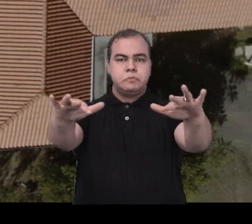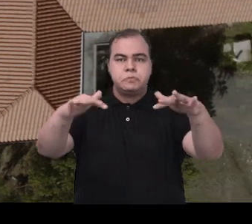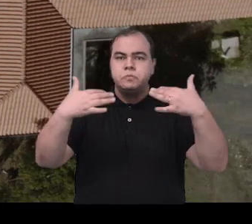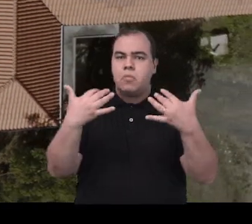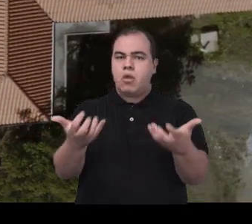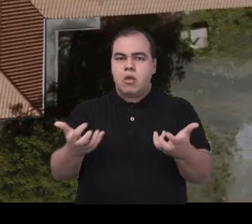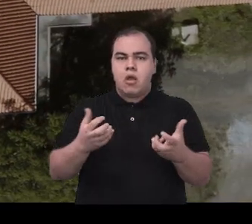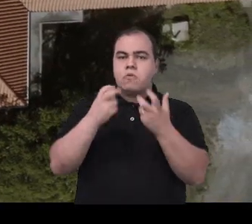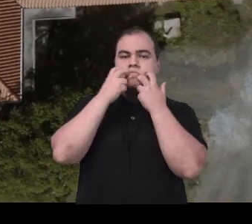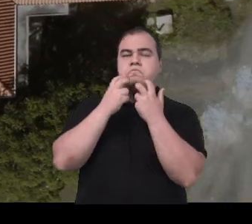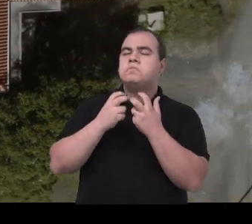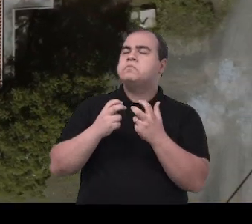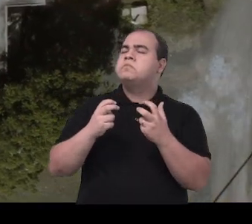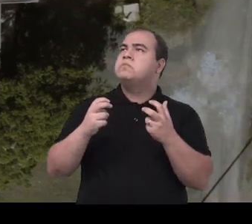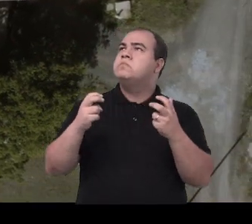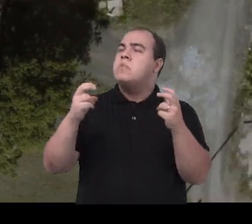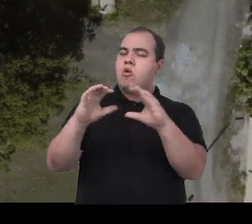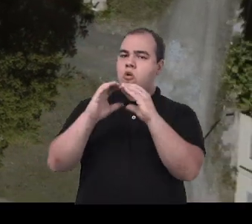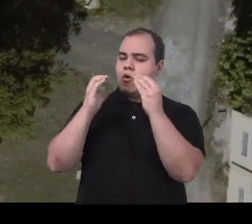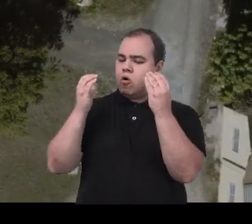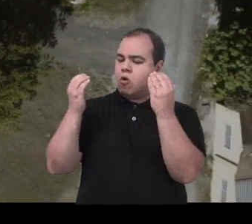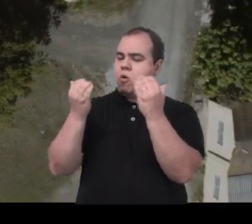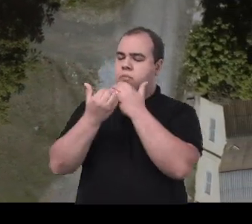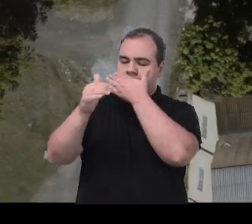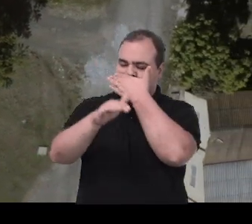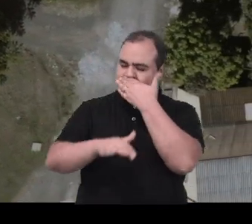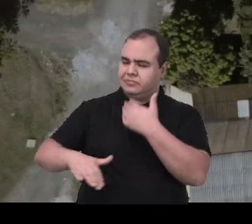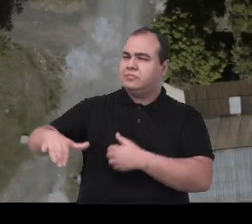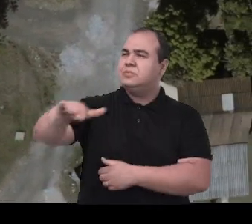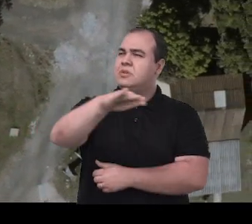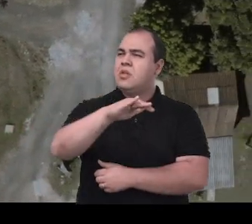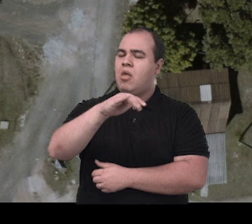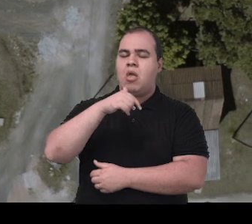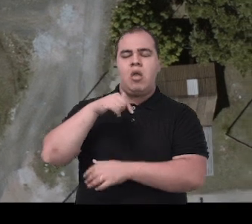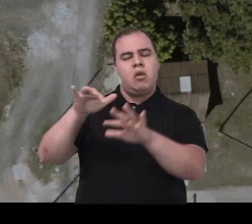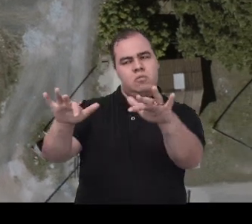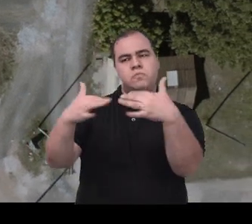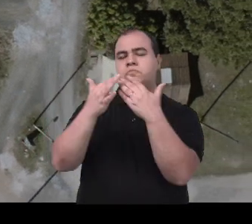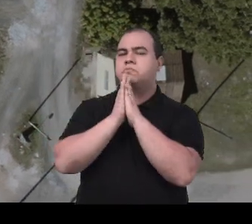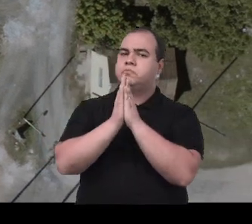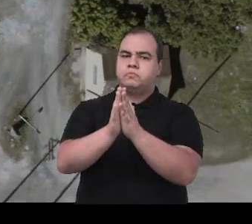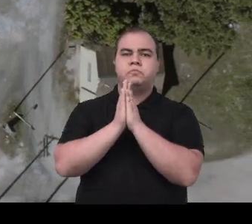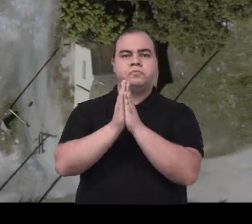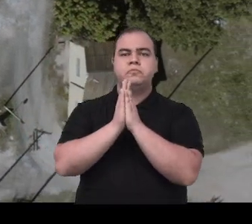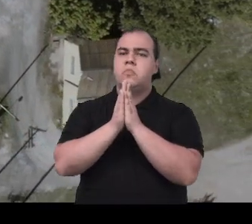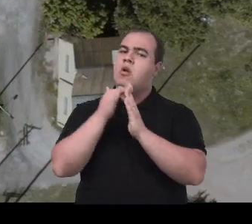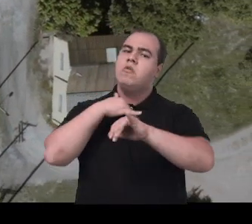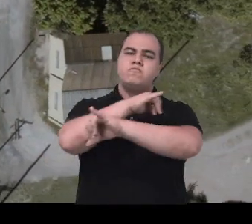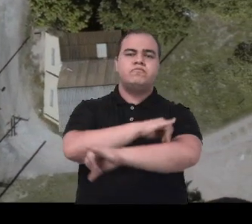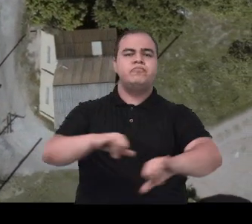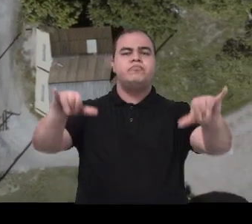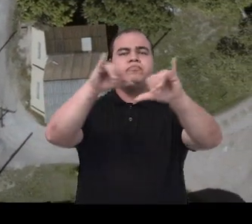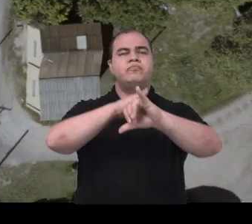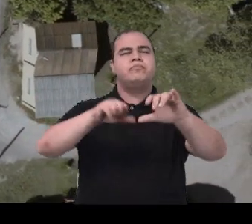Quero gritar para a sua comunidade, mas não me deixe de ouvir, pois falo